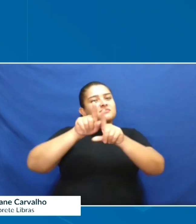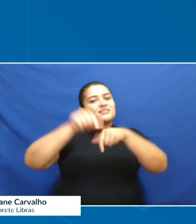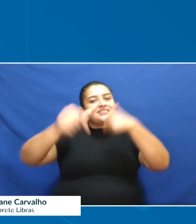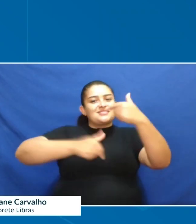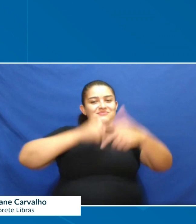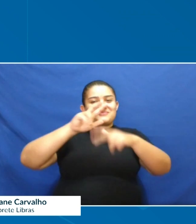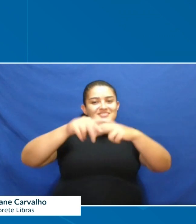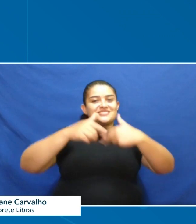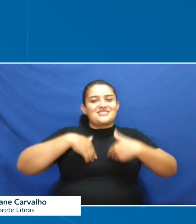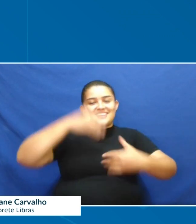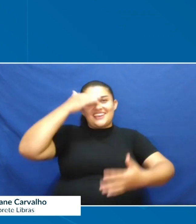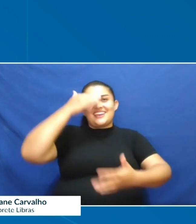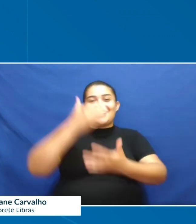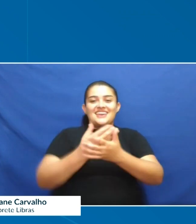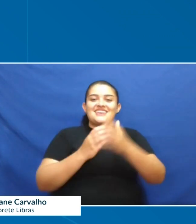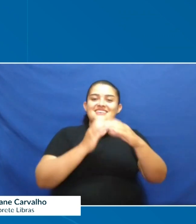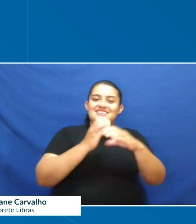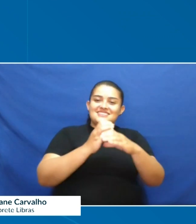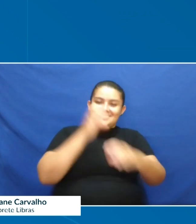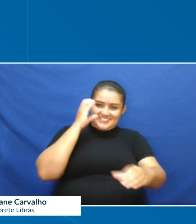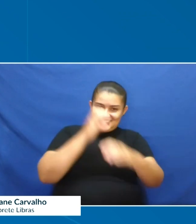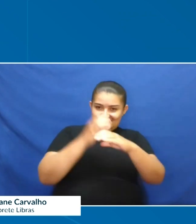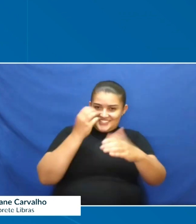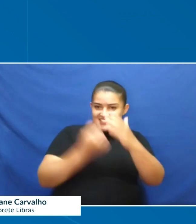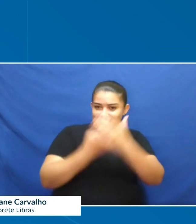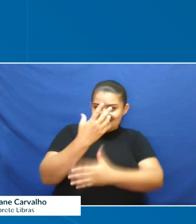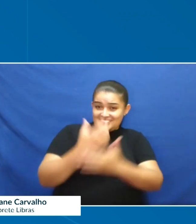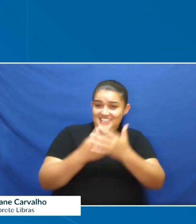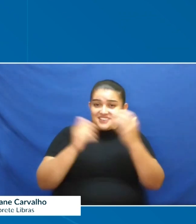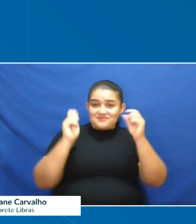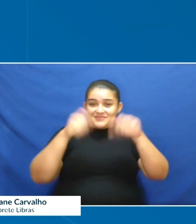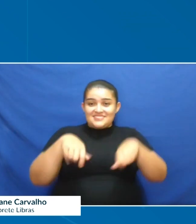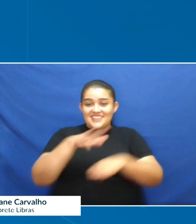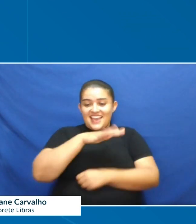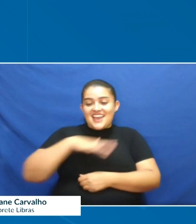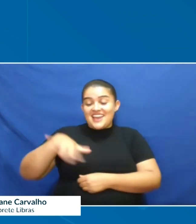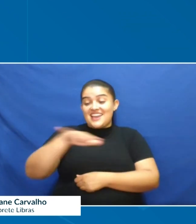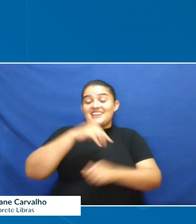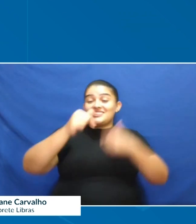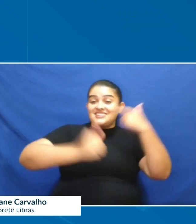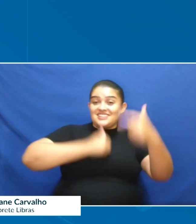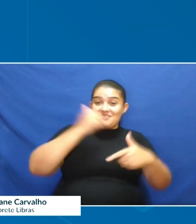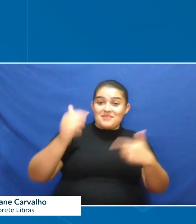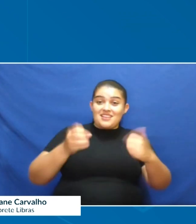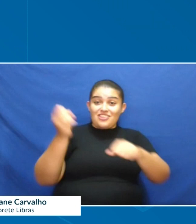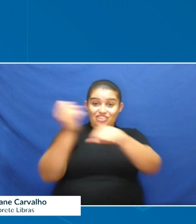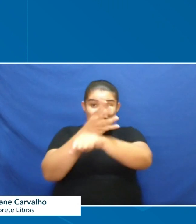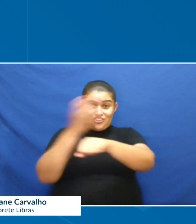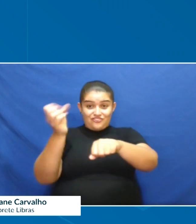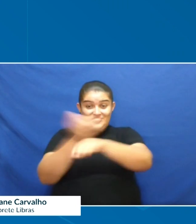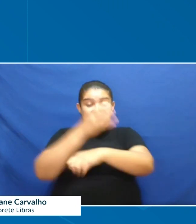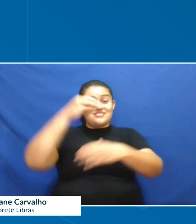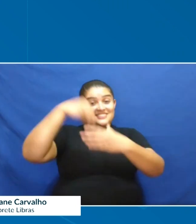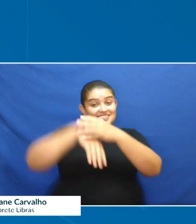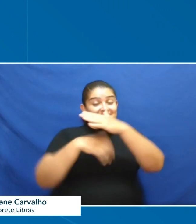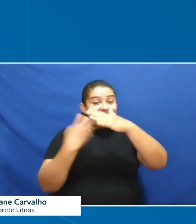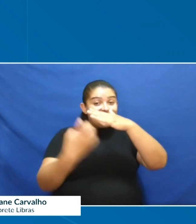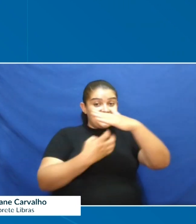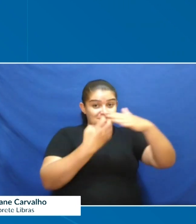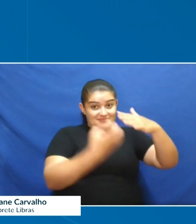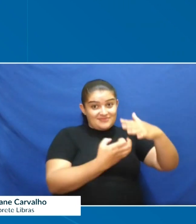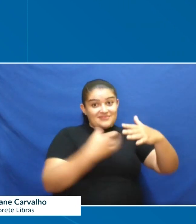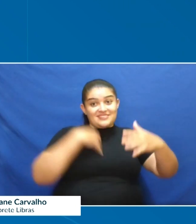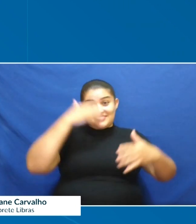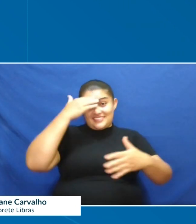triunfo de ser engenheiro de produção é ter essa versatilidade de conseguir trazer essas inovações para dentro das empresas, né? Então, acho